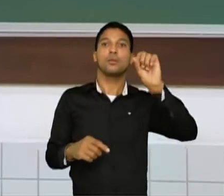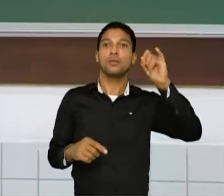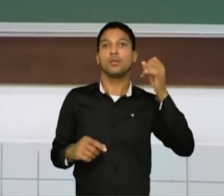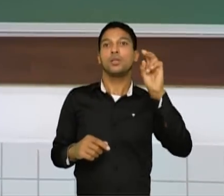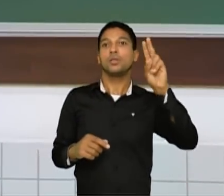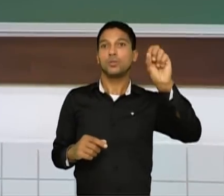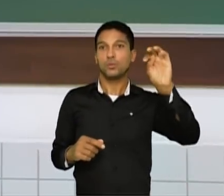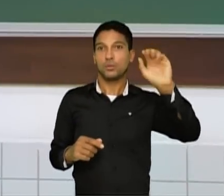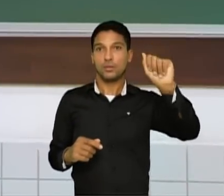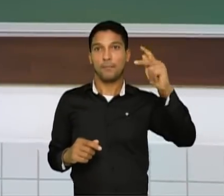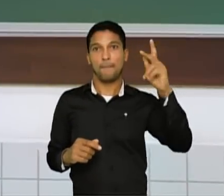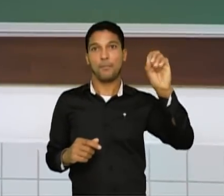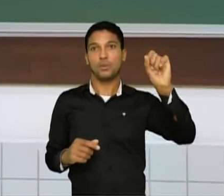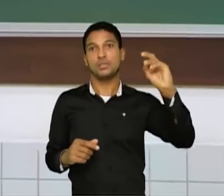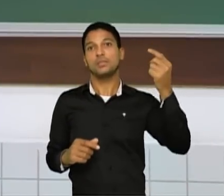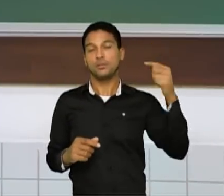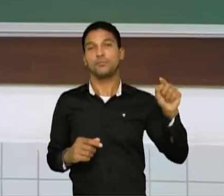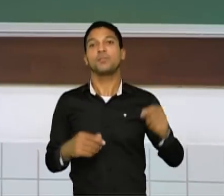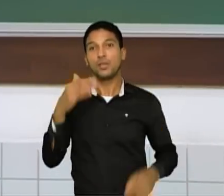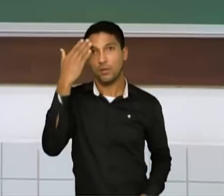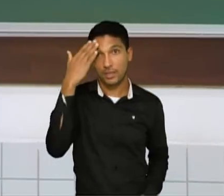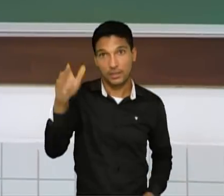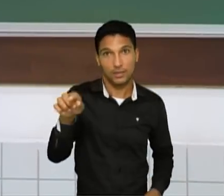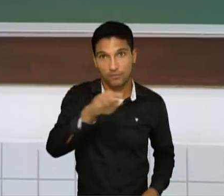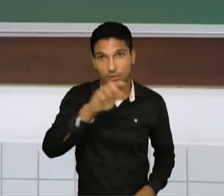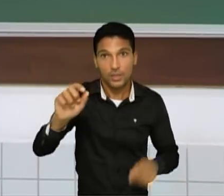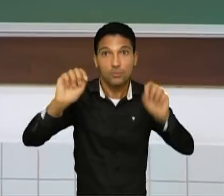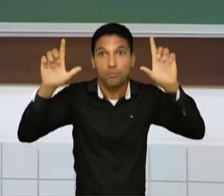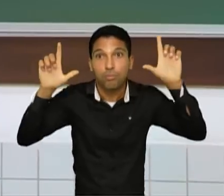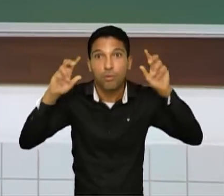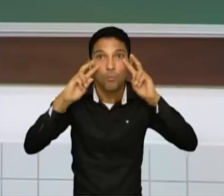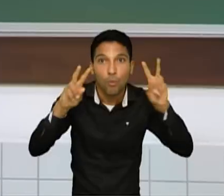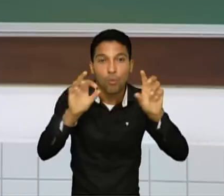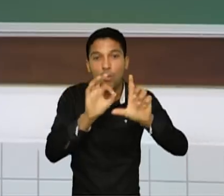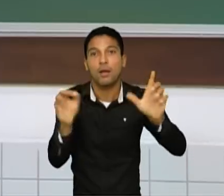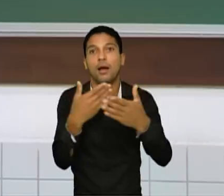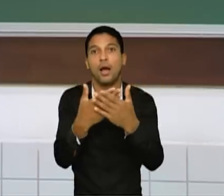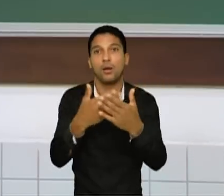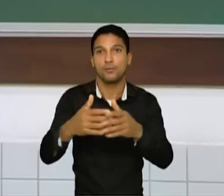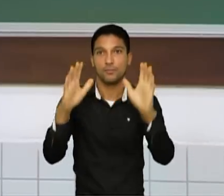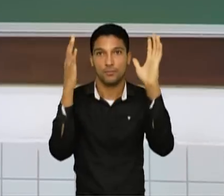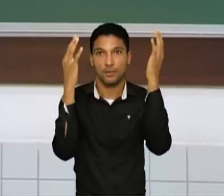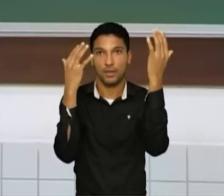de todos vocês em mais essa aula, parabéns, e continuem em suas casas se puderem.